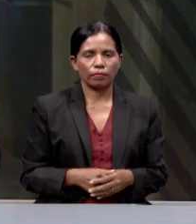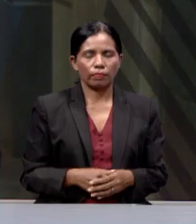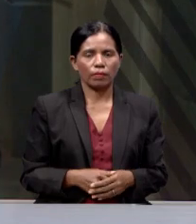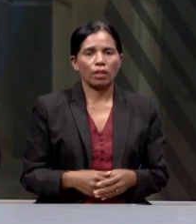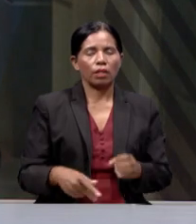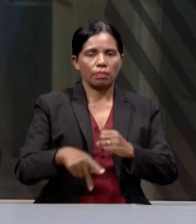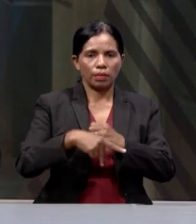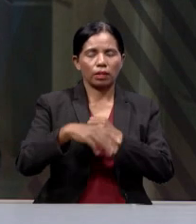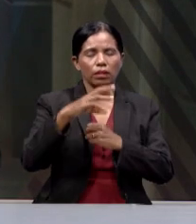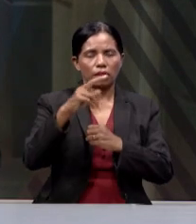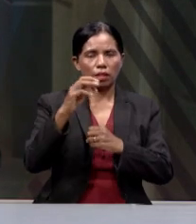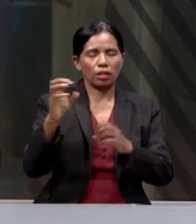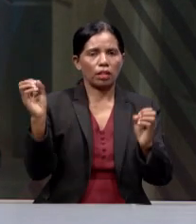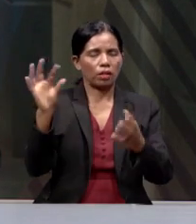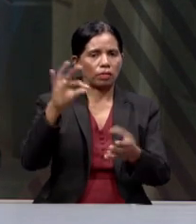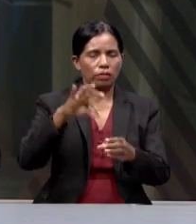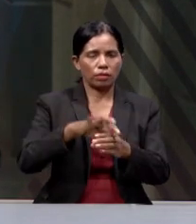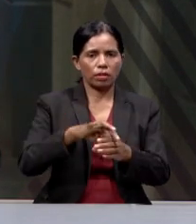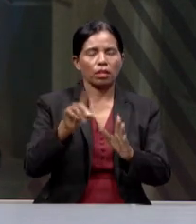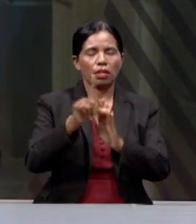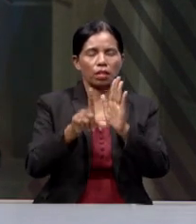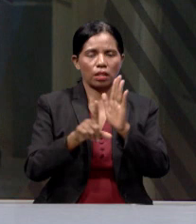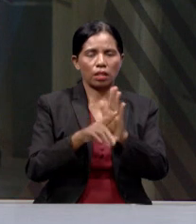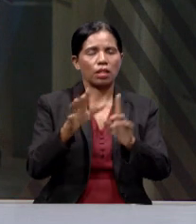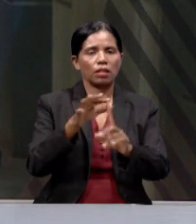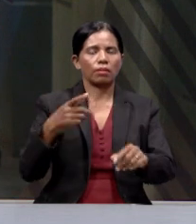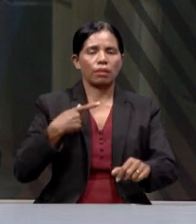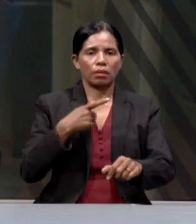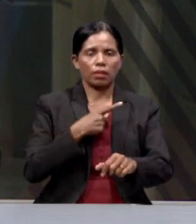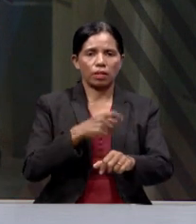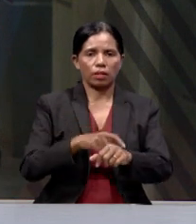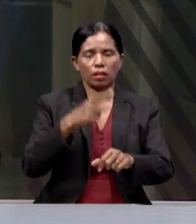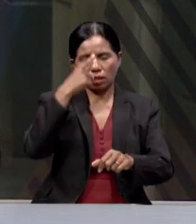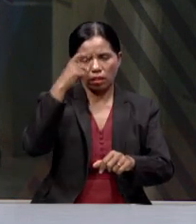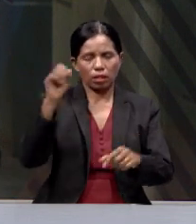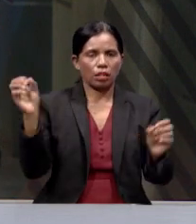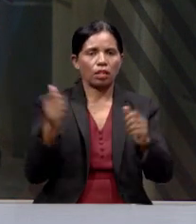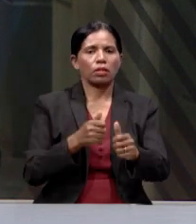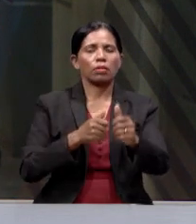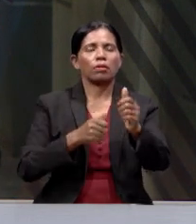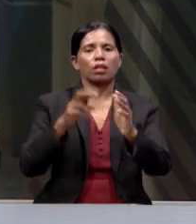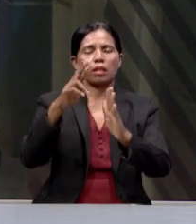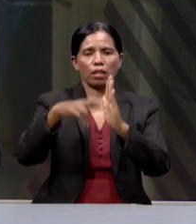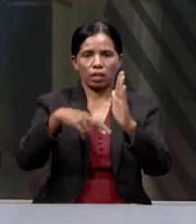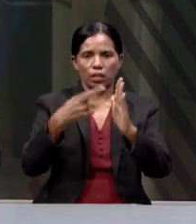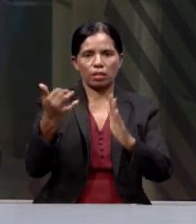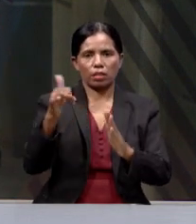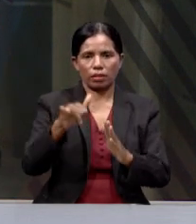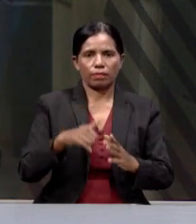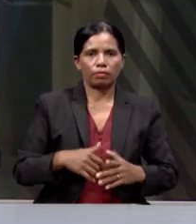Mancare se nerte vota contra leia são parlamentar, tamba considera la prensa requisito.